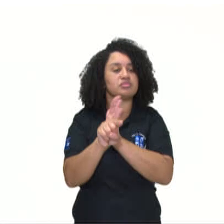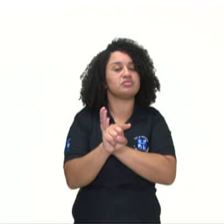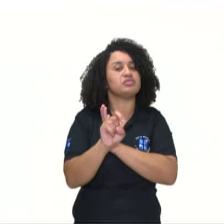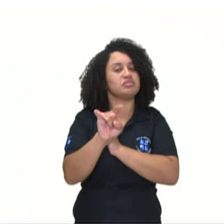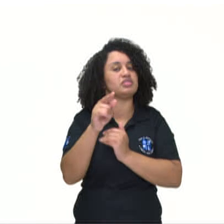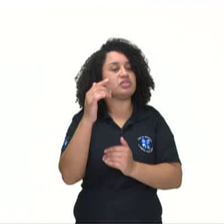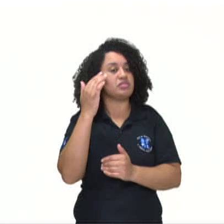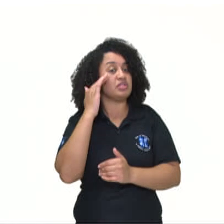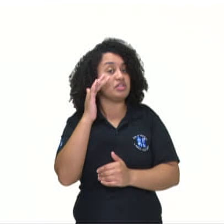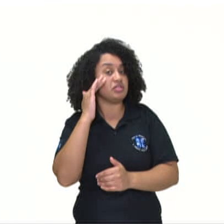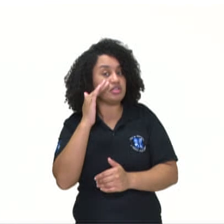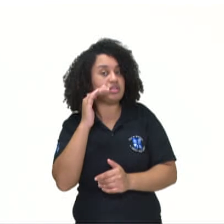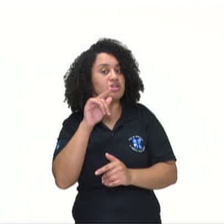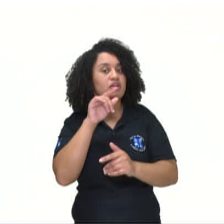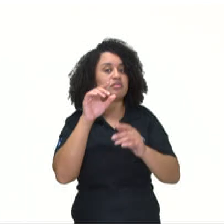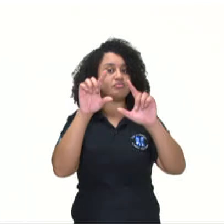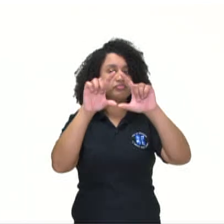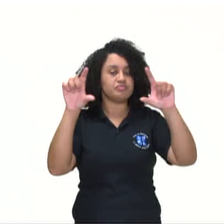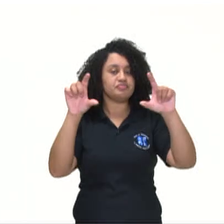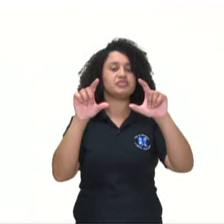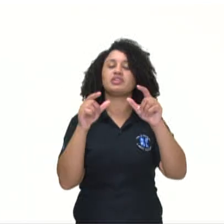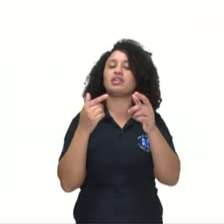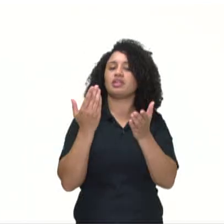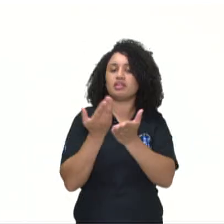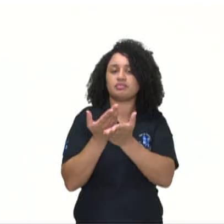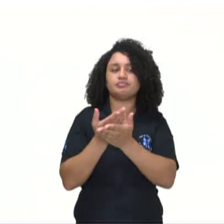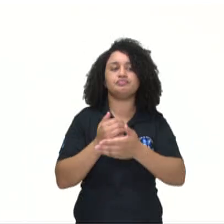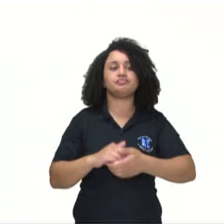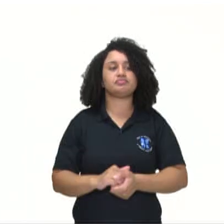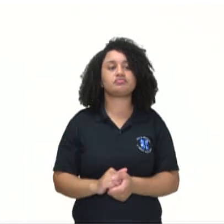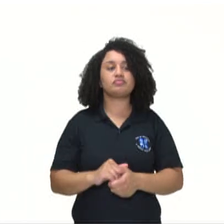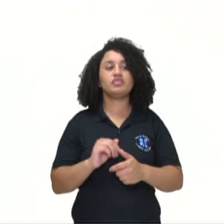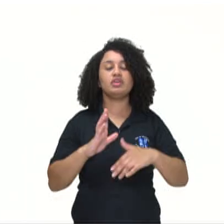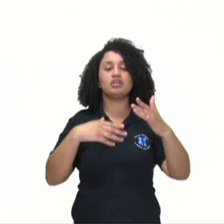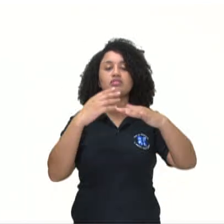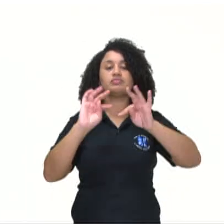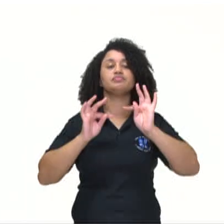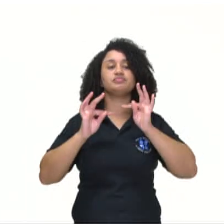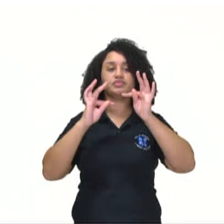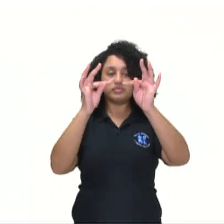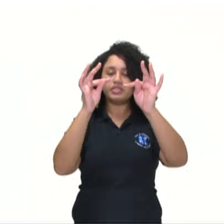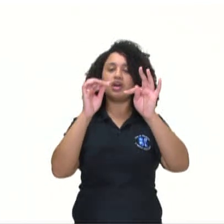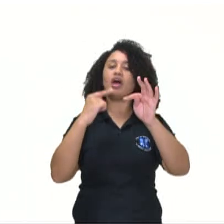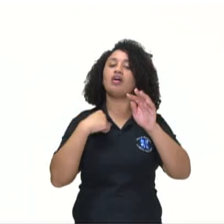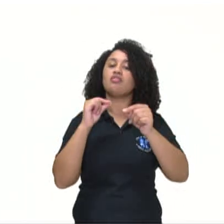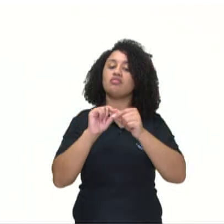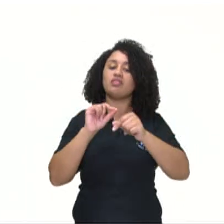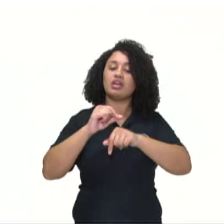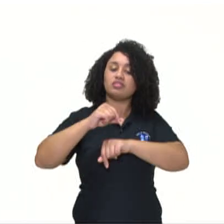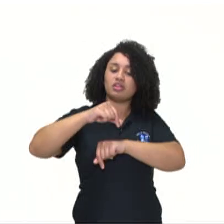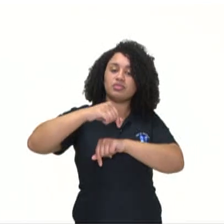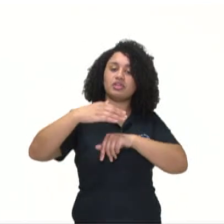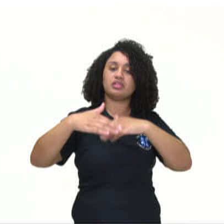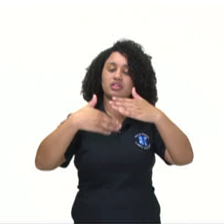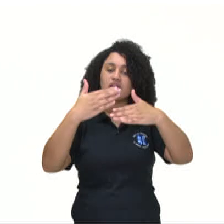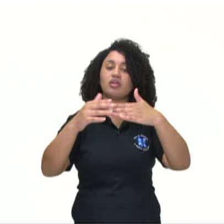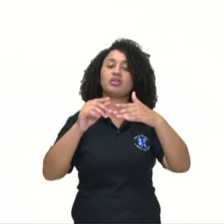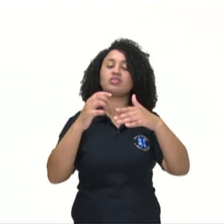esse fragmento. Os avanços tecnológicos e científicos permitiram a evolução do capitalismo para